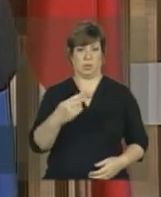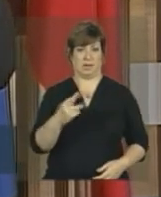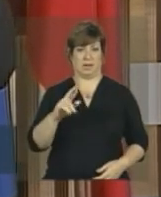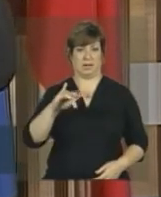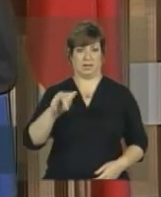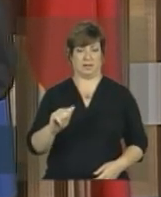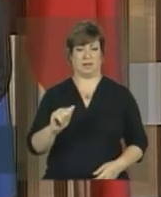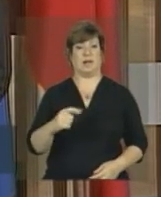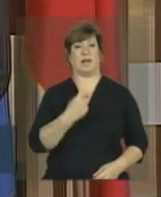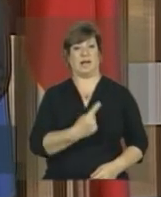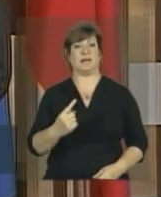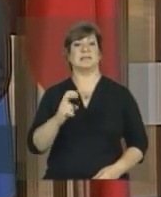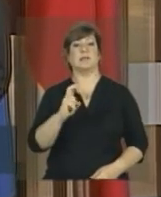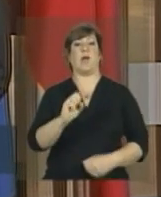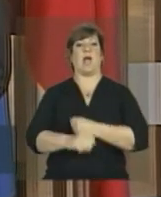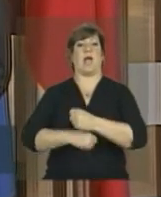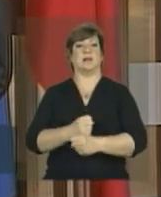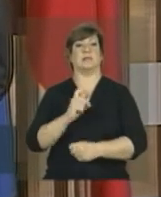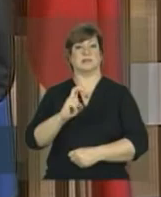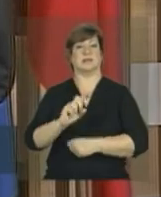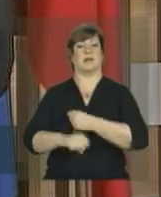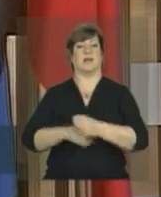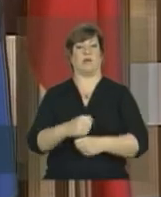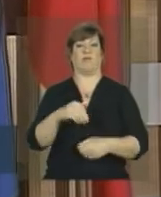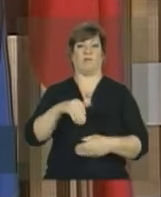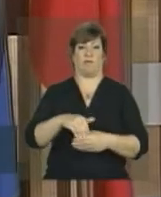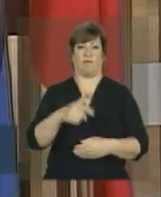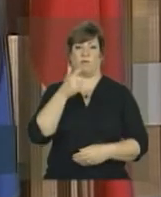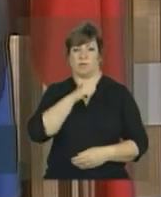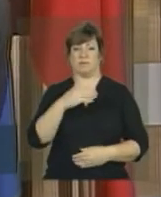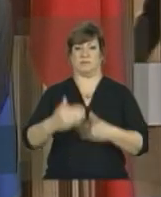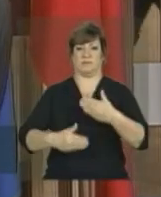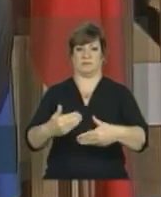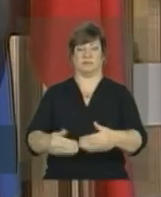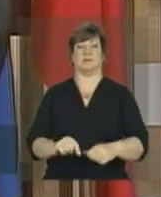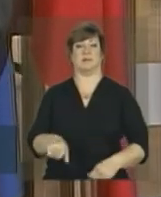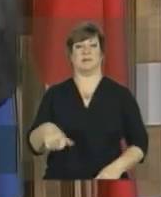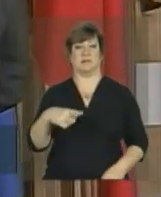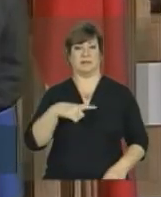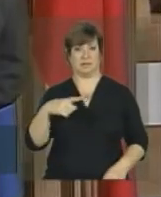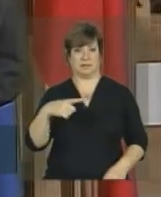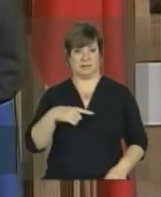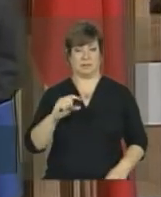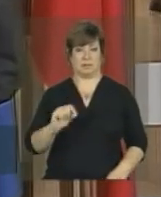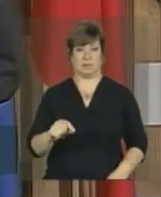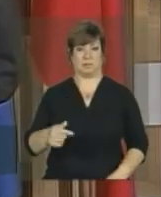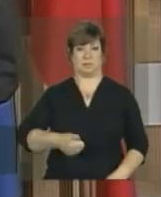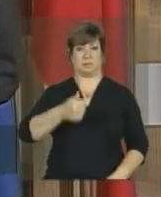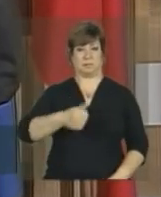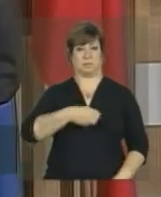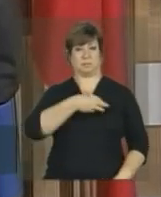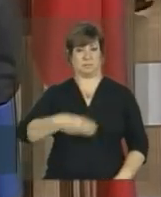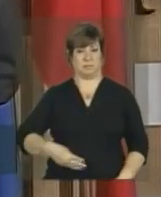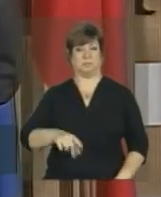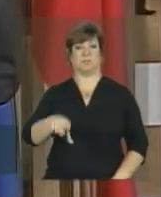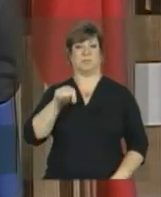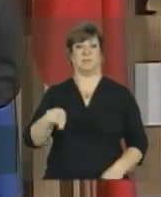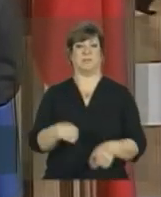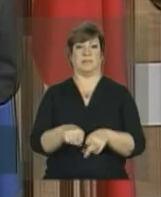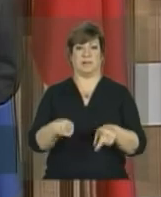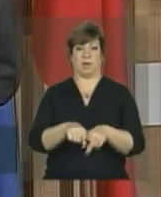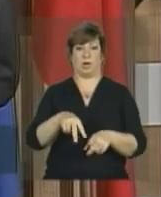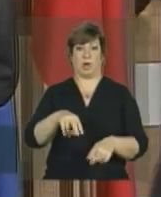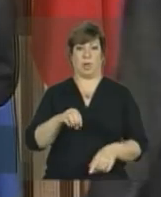cada 5 anos e é o comandante das Forças Armadas e nomeia o primeiro-ministro, cujo nome também deve